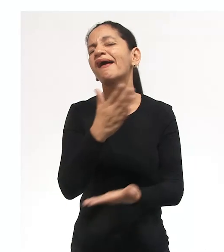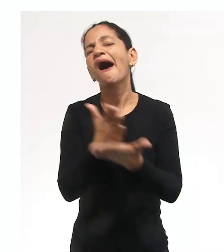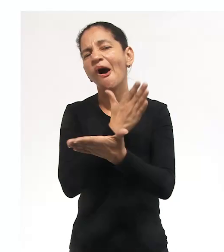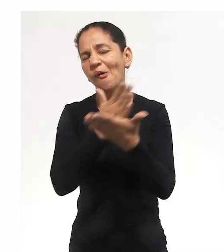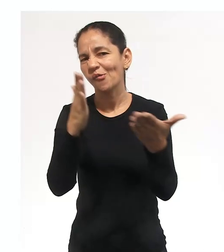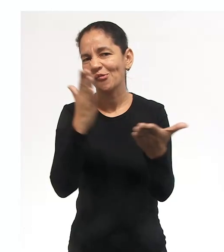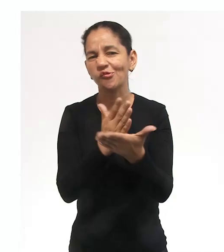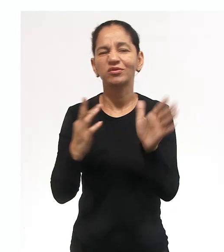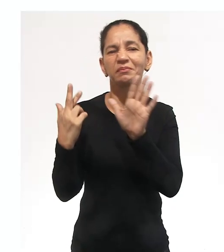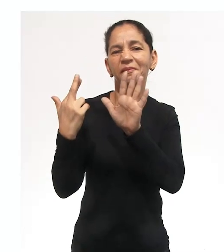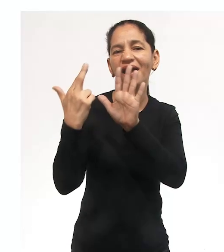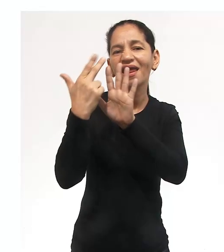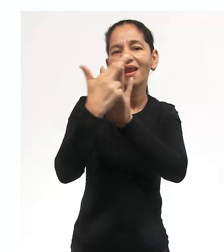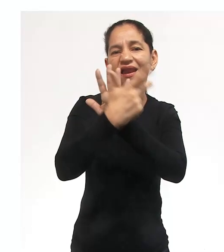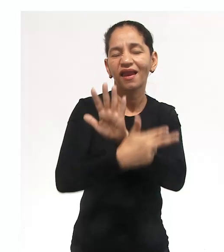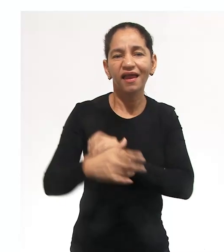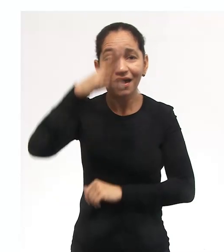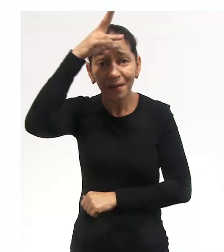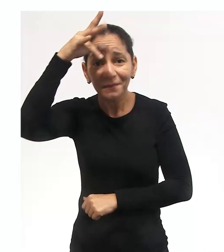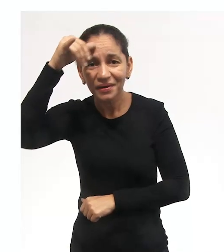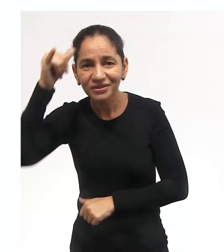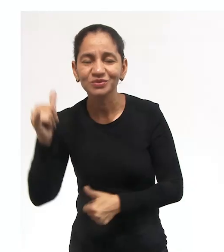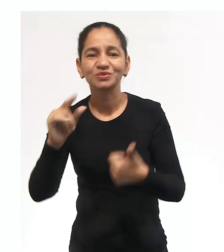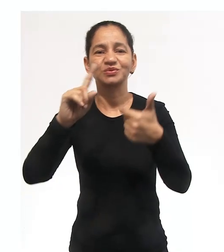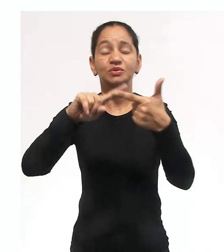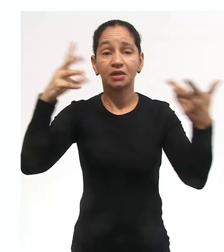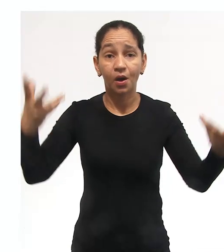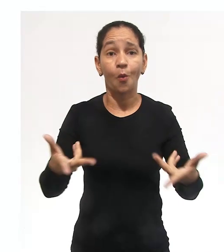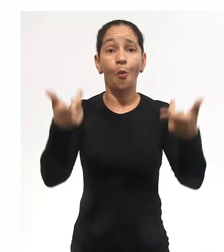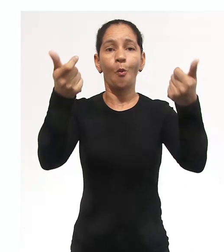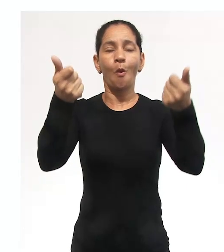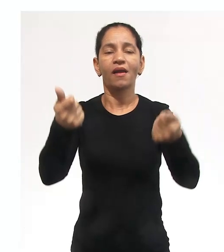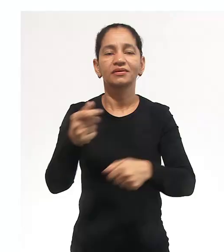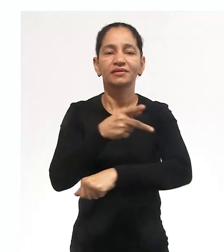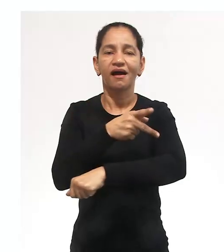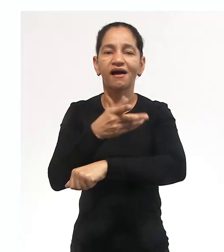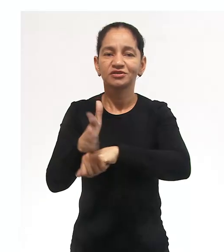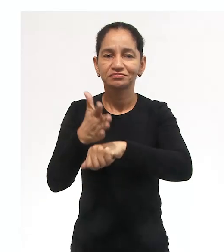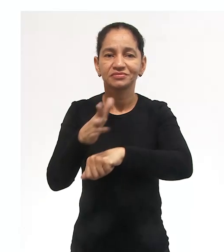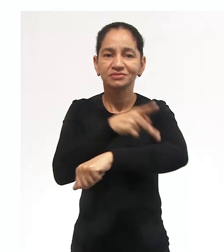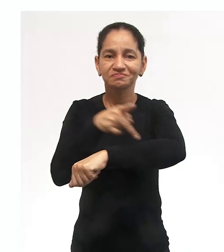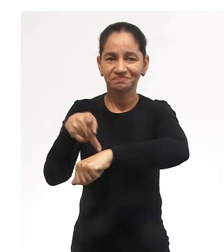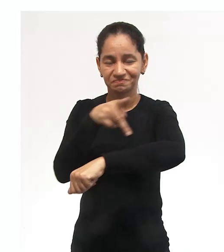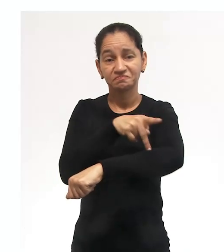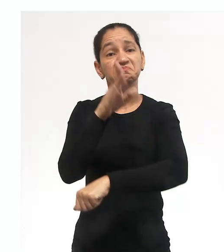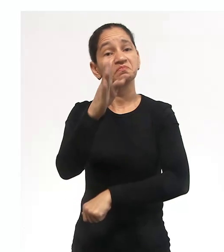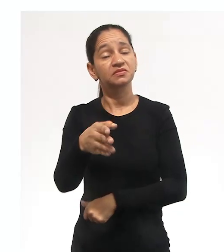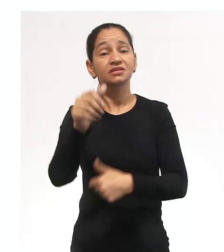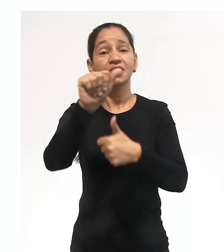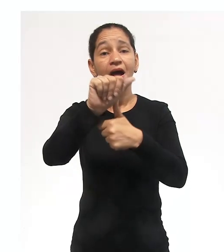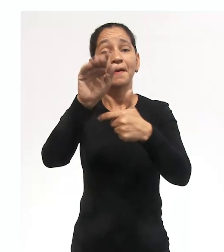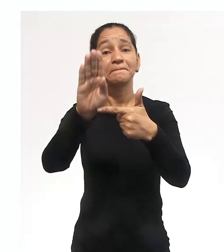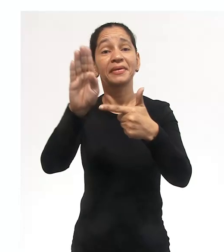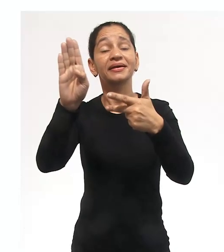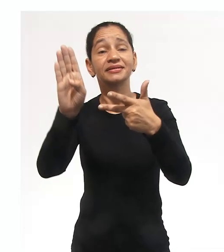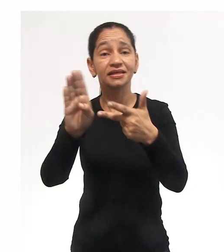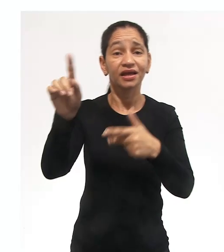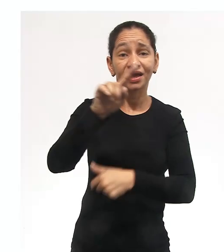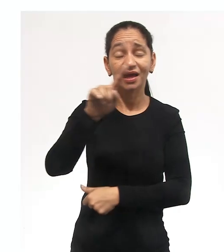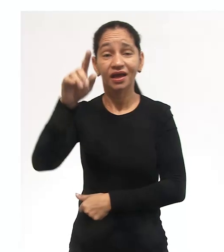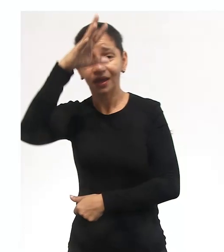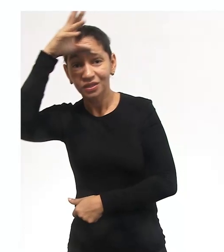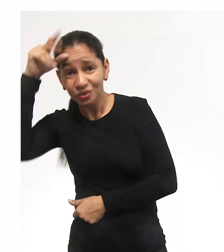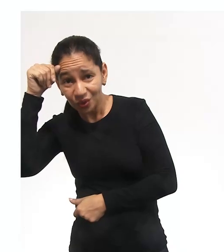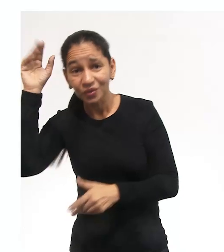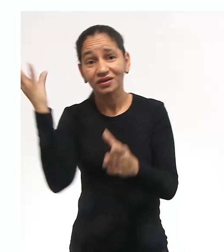alguns. Multiculturalismo na Amazônia, Qualidade na Educação e Práticas Pedagógicas, ABC Zônia, Maria